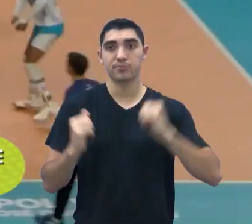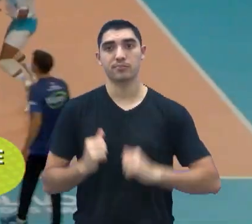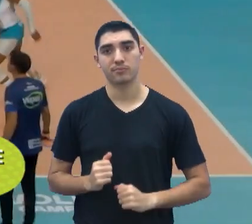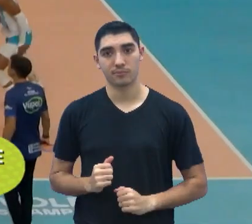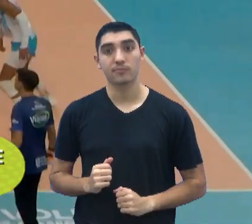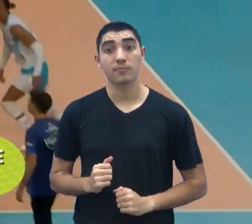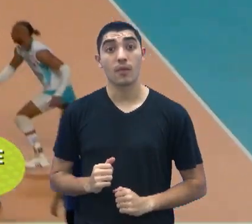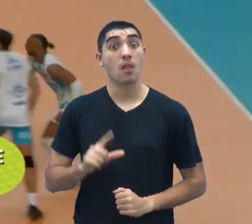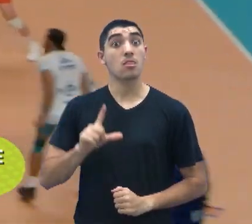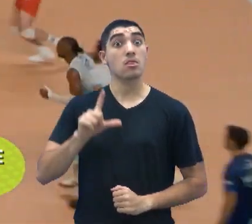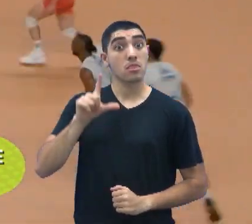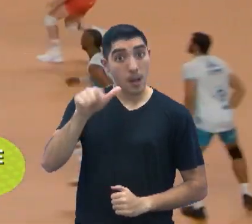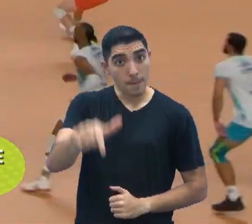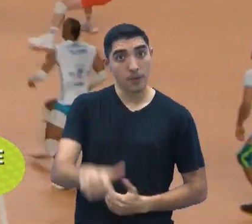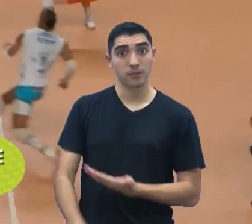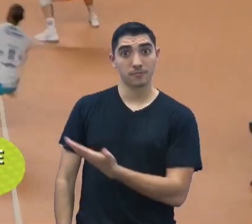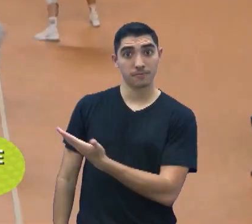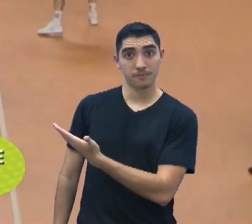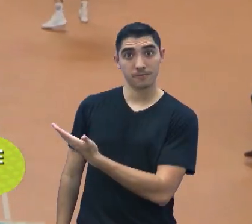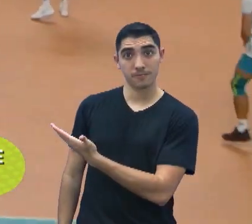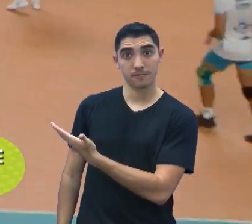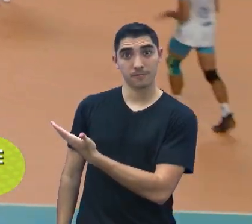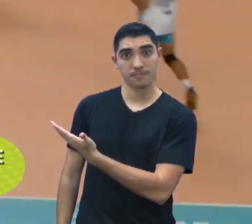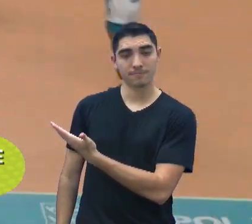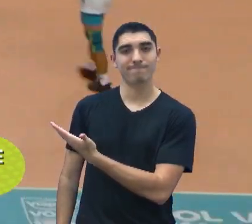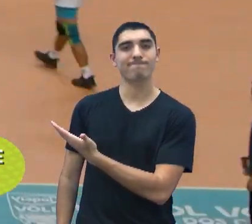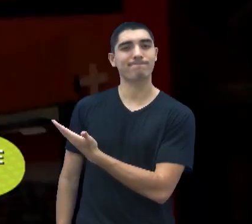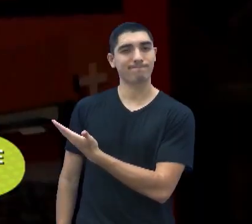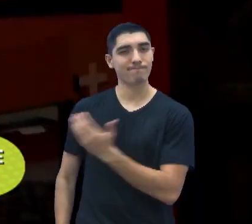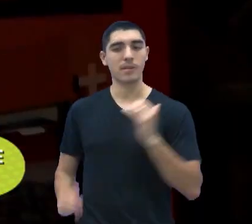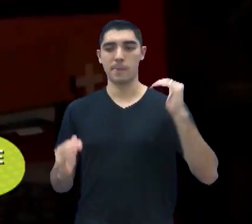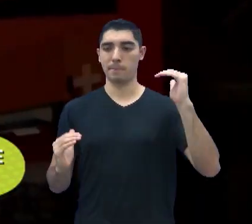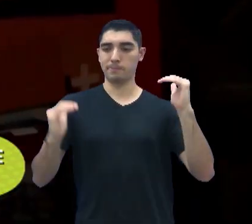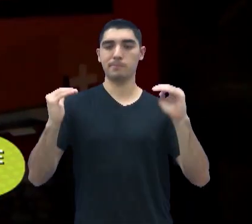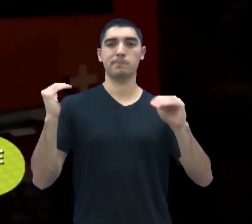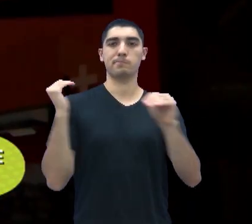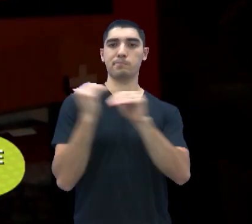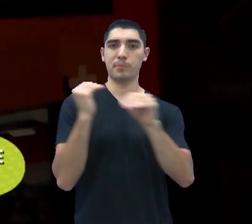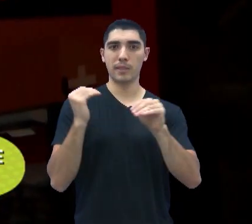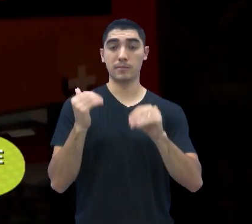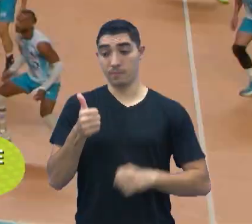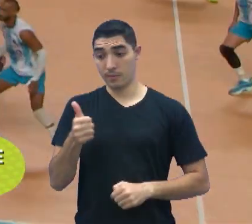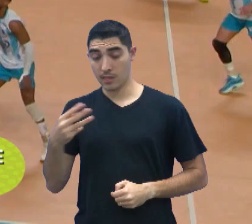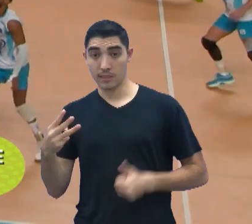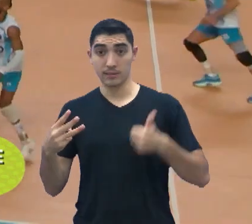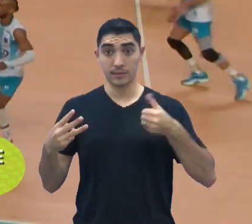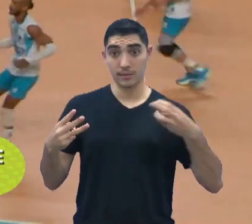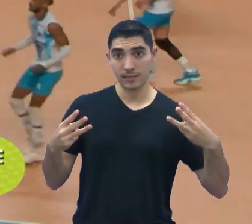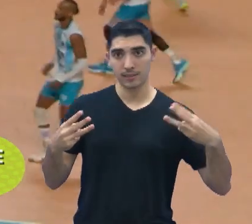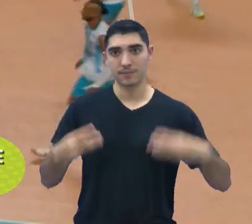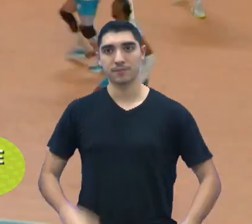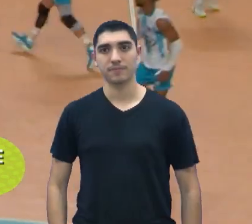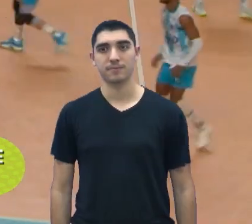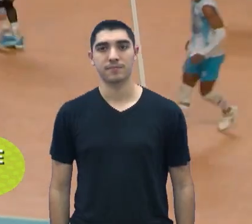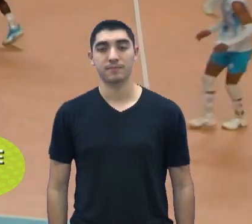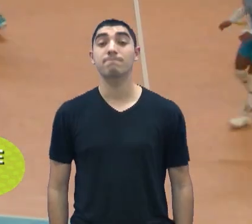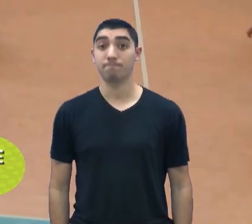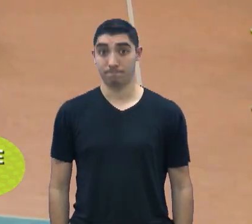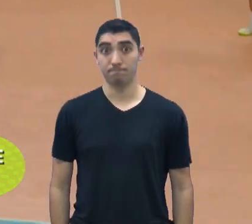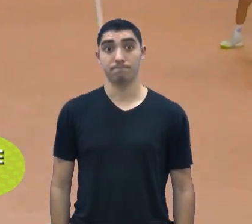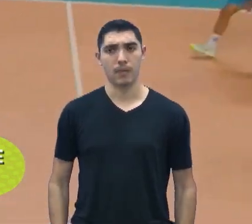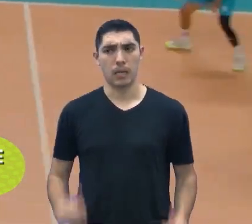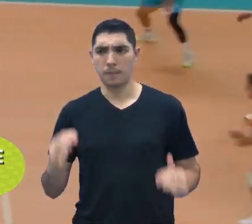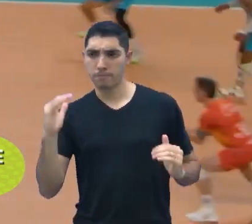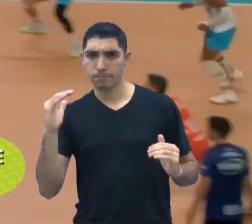no lance seguinte, neste ataque de Puyol, tudo ficou igual, 13-13. E a partida foi seguindo,